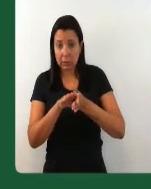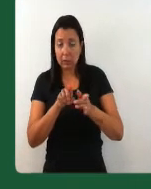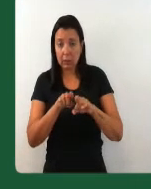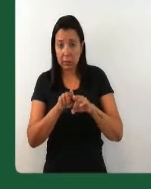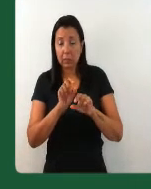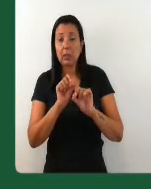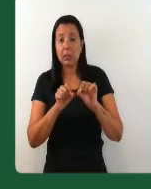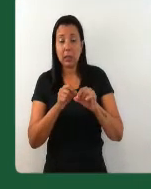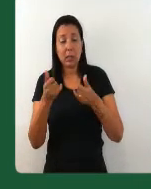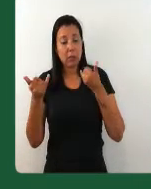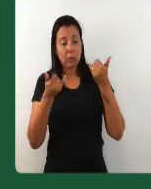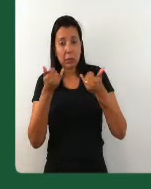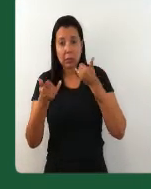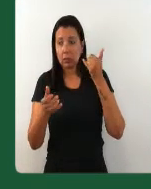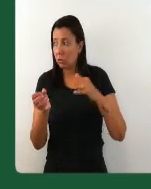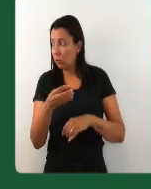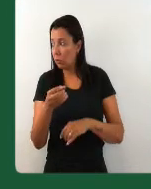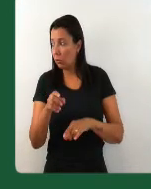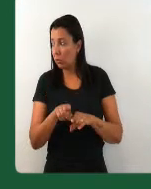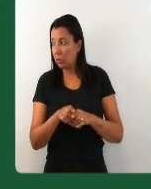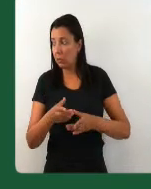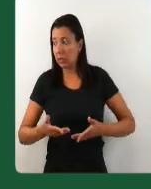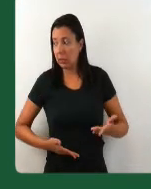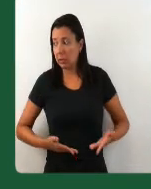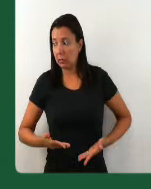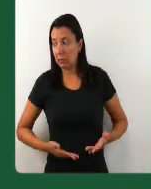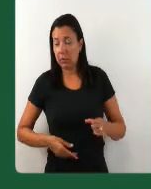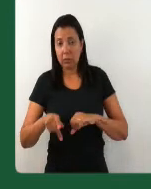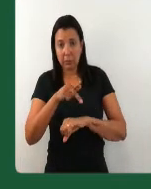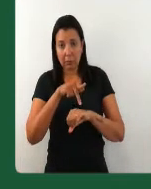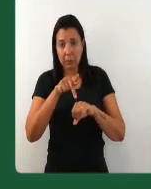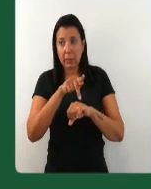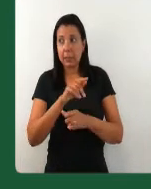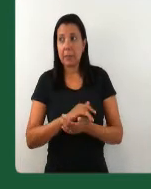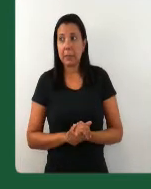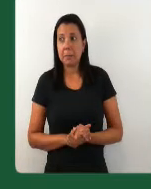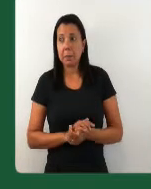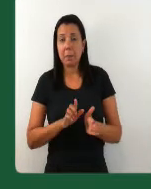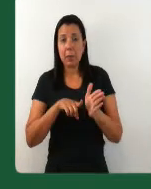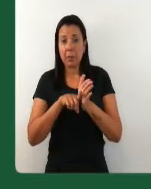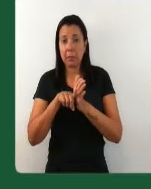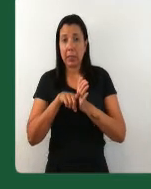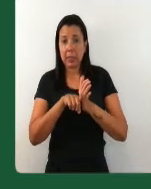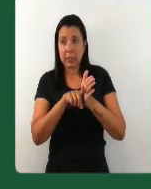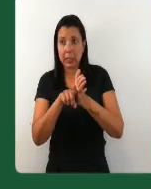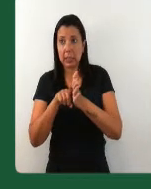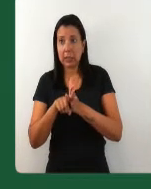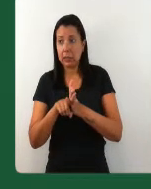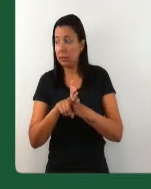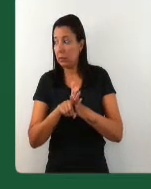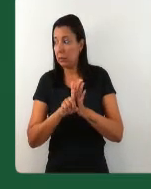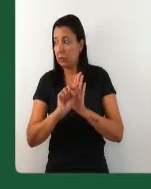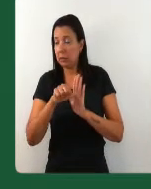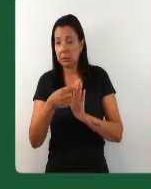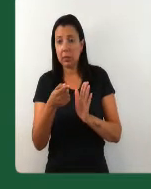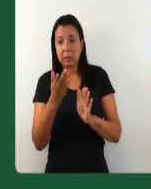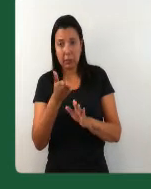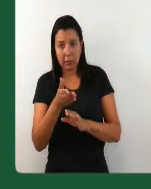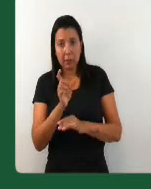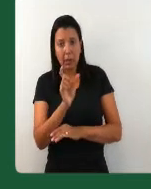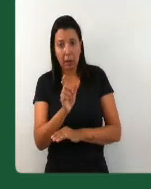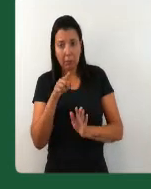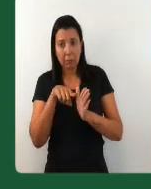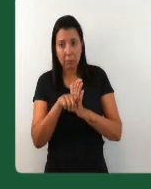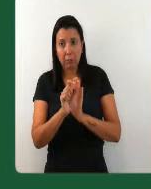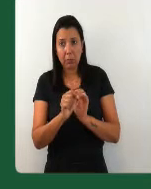à formação de novos núcleos de assistência no país. Pesquisa. Logo após a palavra pesquisa,